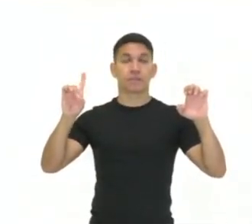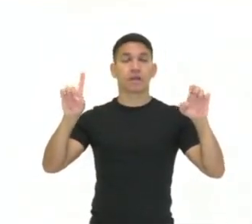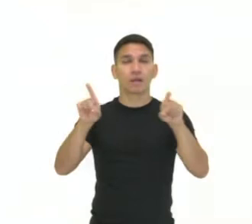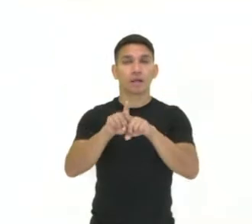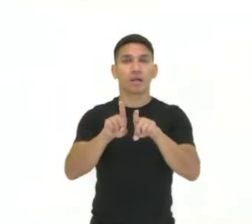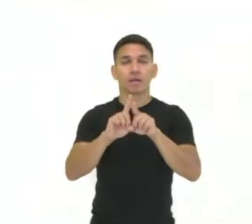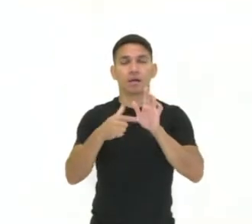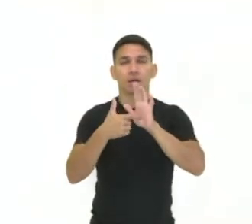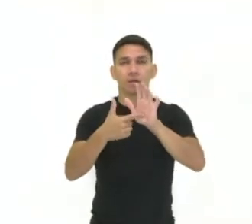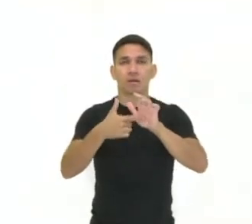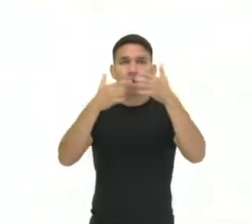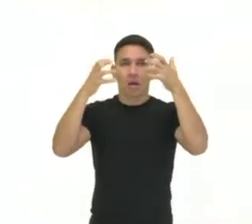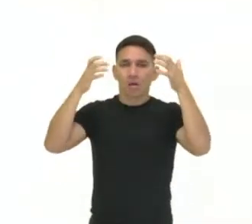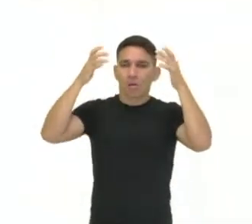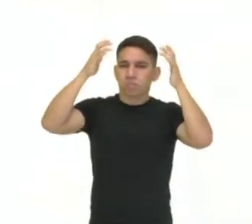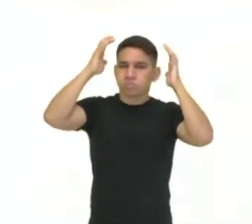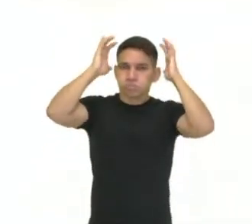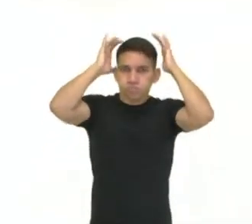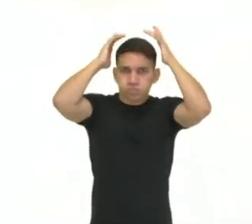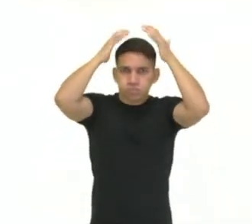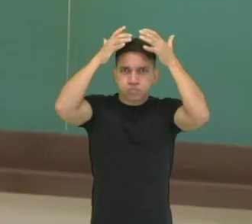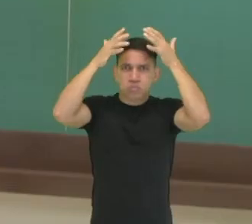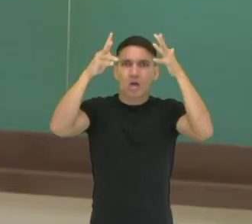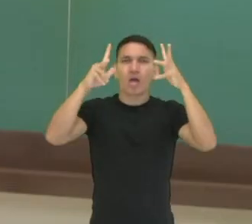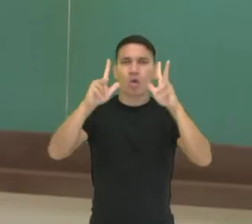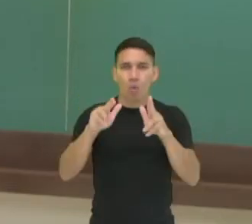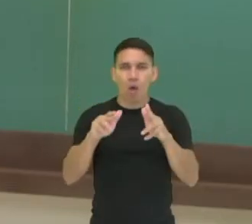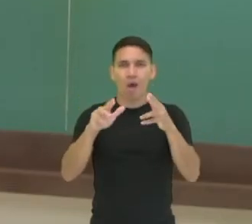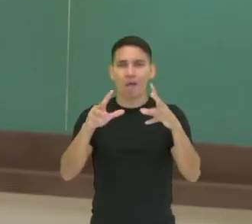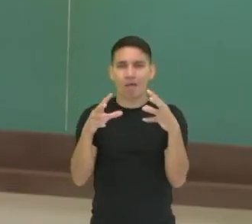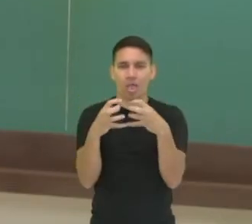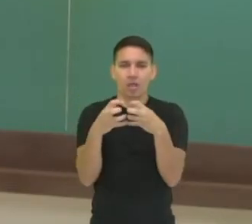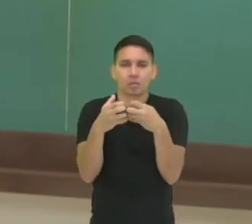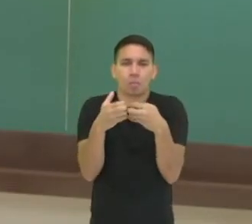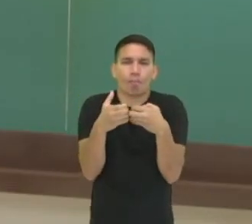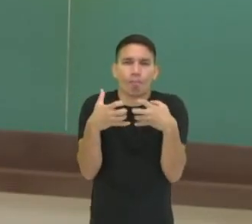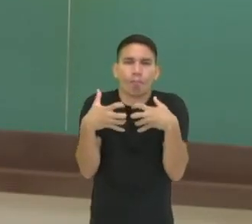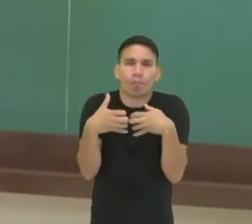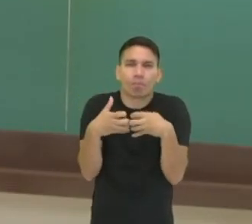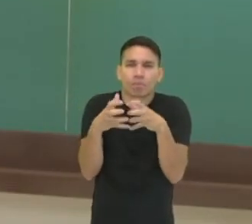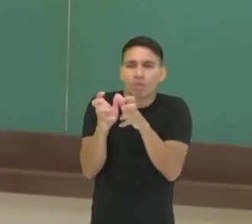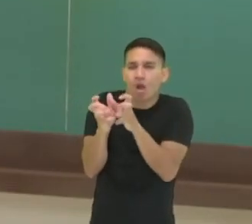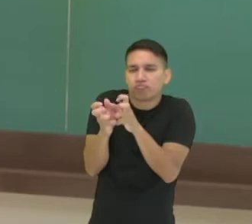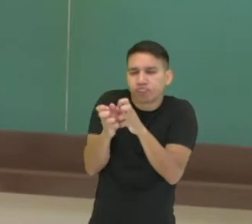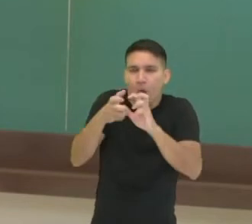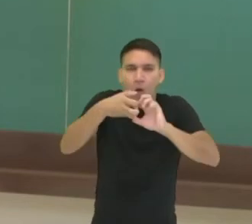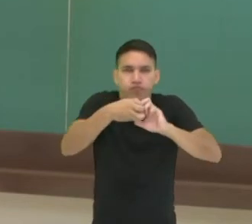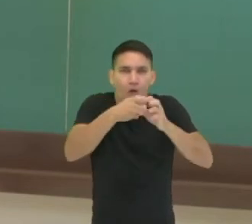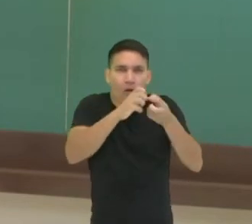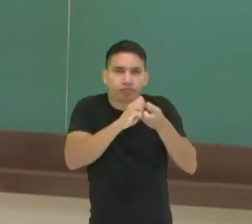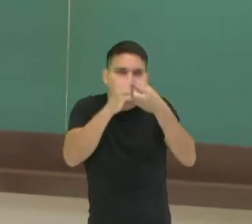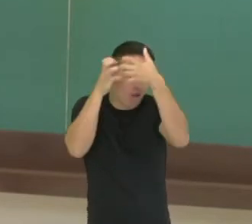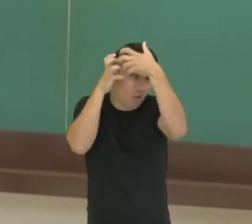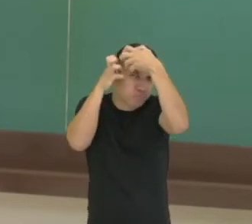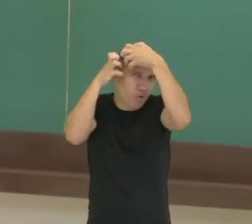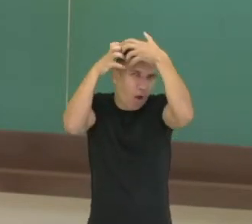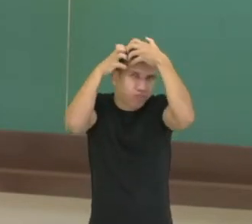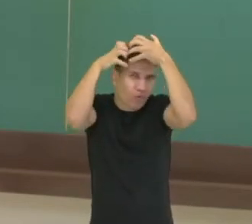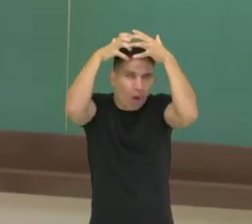a sua superfície cheia de pregas. Vamos dizer assim, que o cérebro, na sua superfície, é